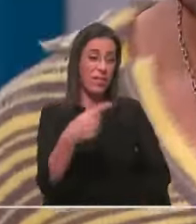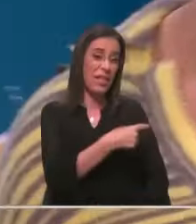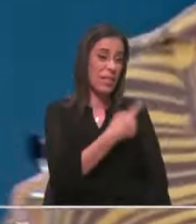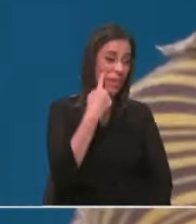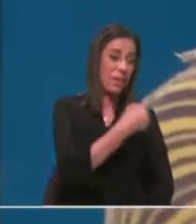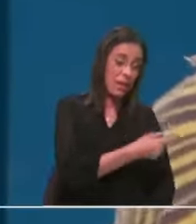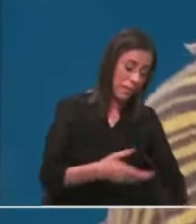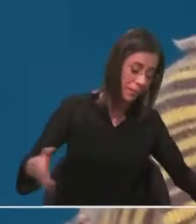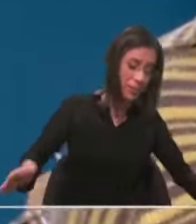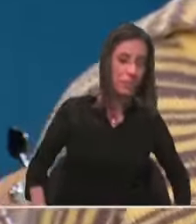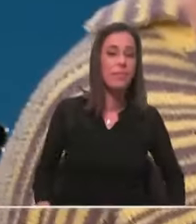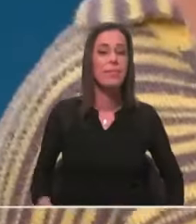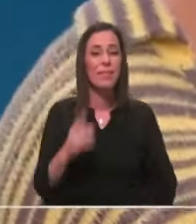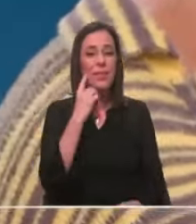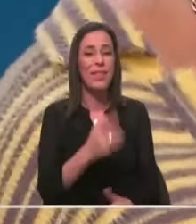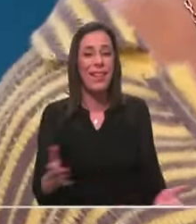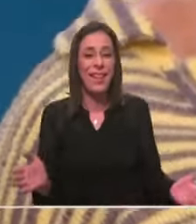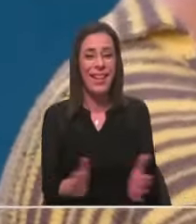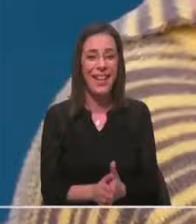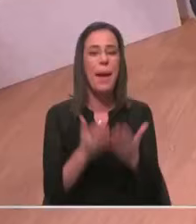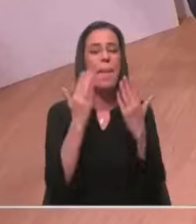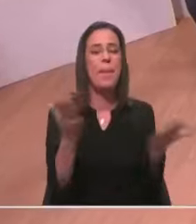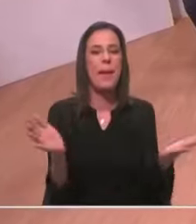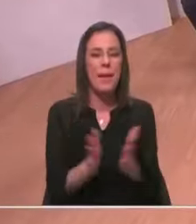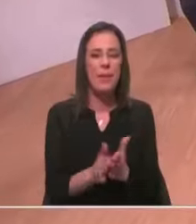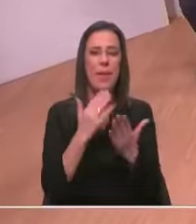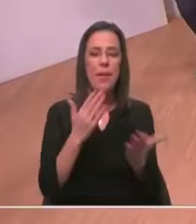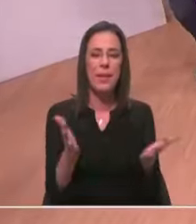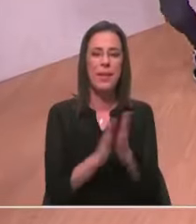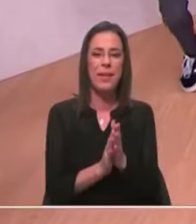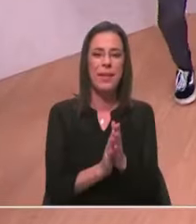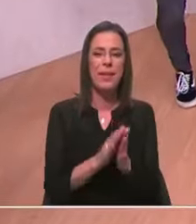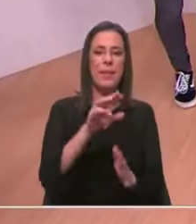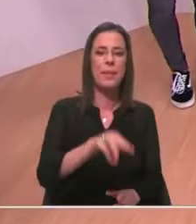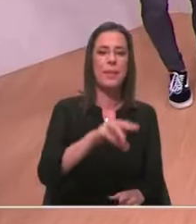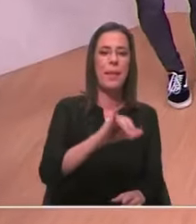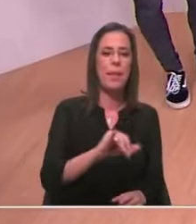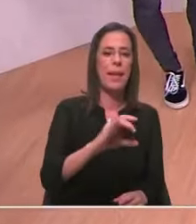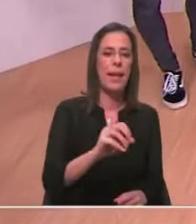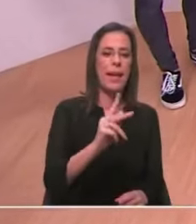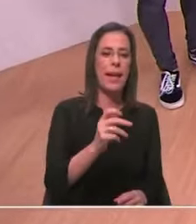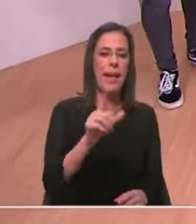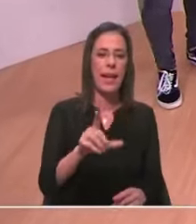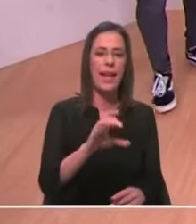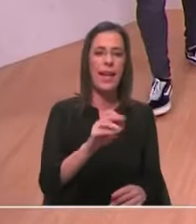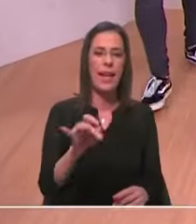estás a ver? Pois, pronto, olha. Miquel, parabéns. Muito obrigado. Miquel Carreira. Beijinho para a